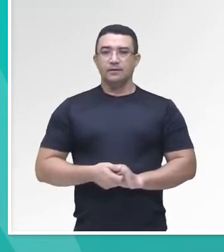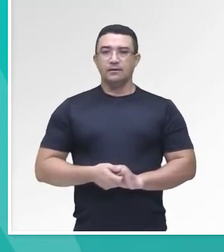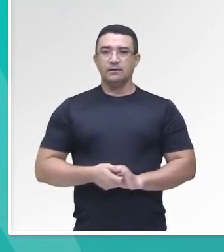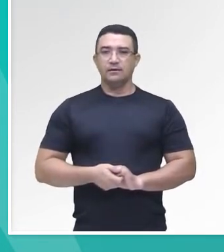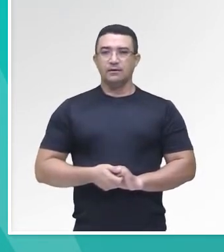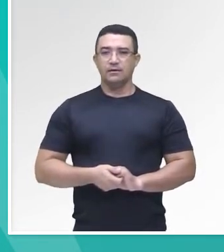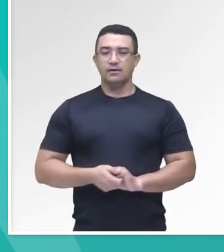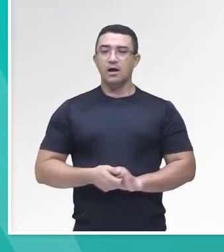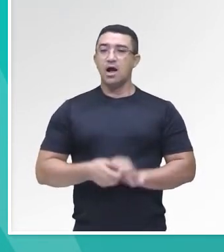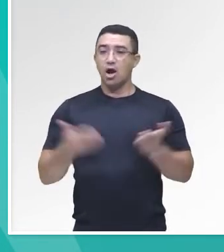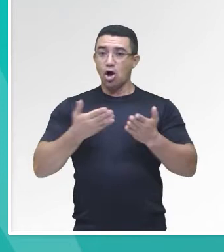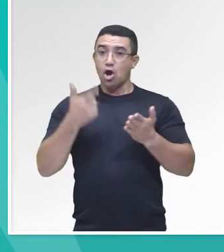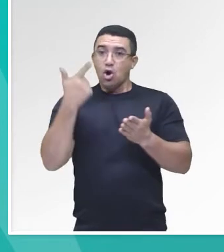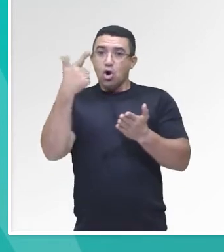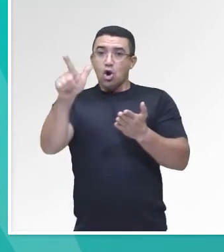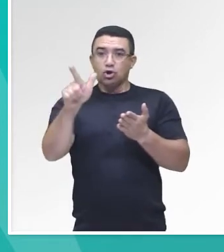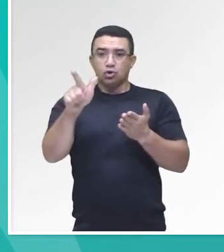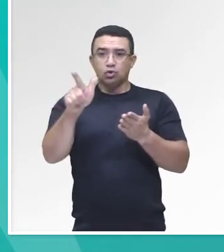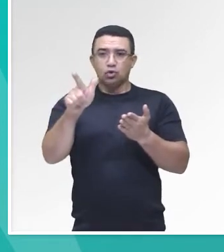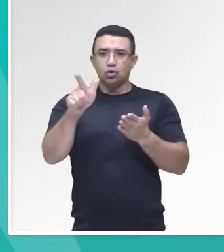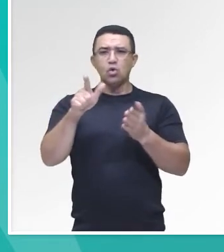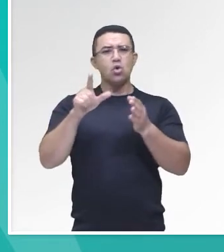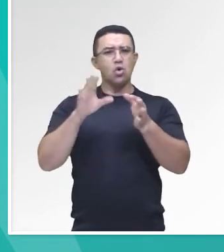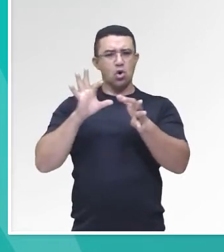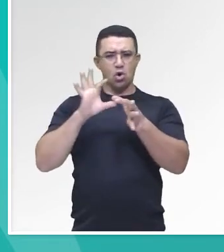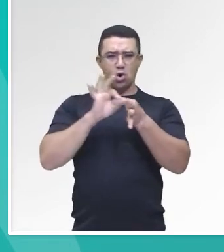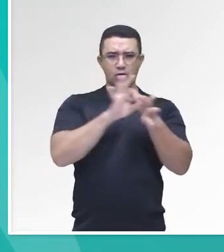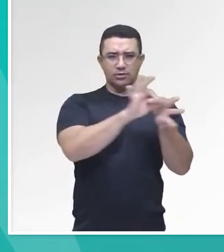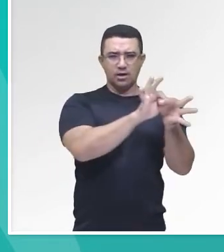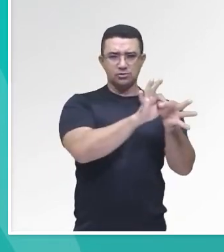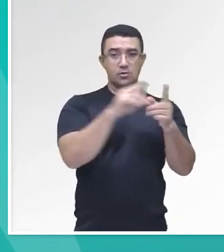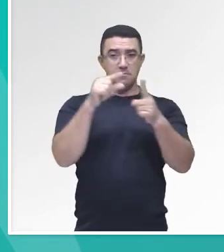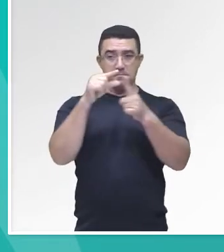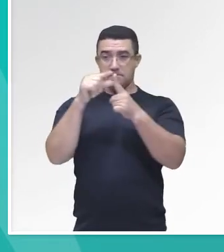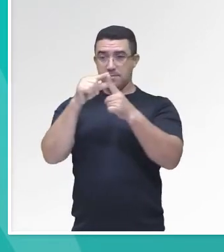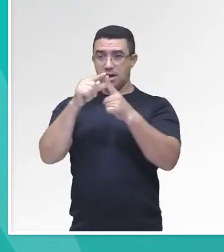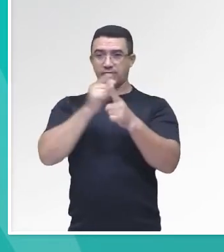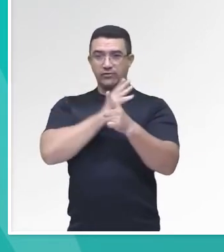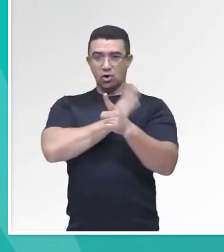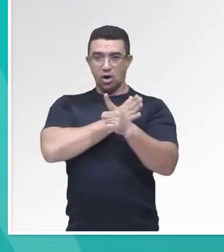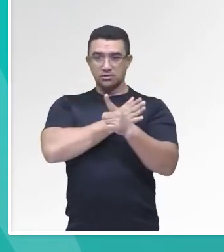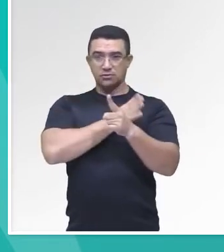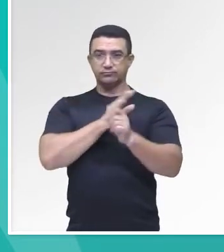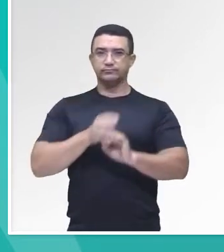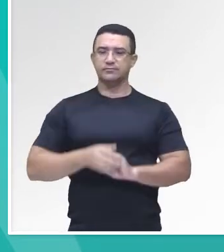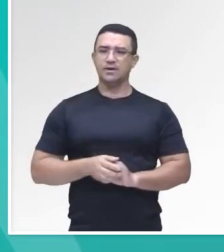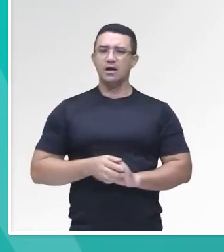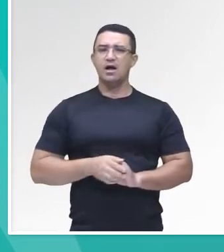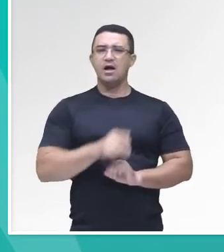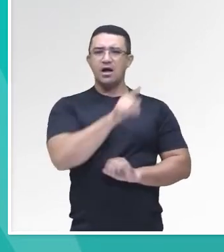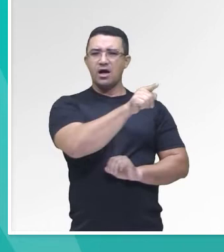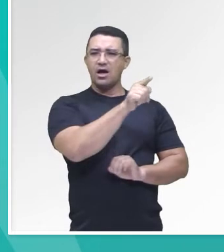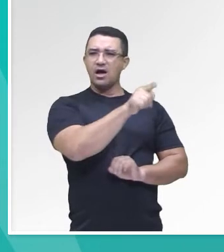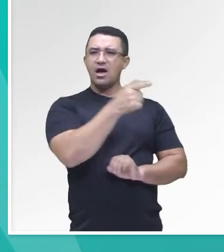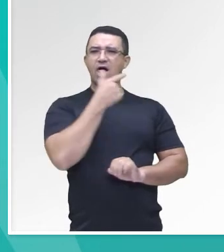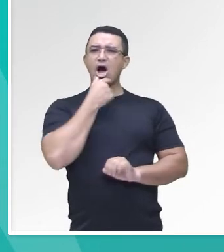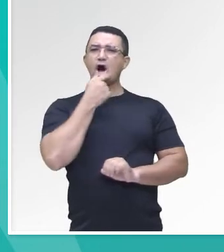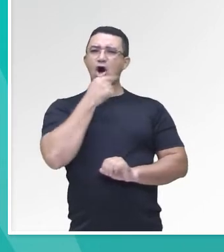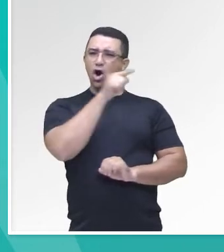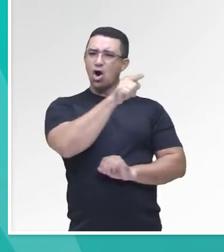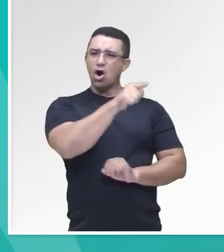outro contexto como é que fica a palavra coração. Aquele homem tem coração de pedra.